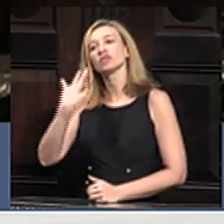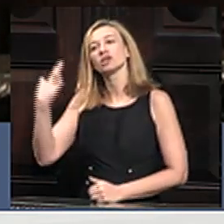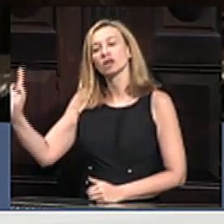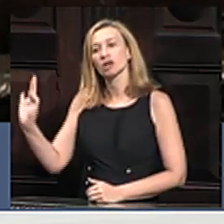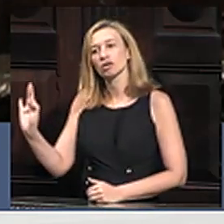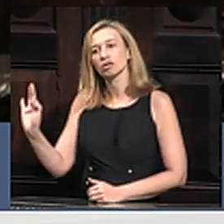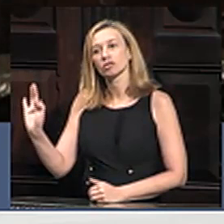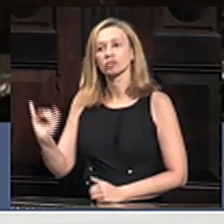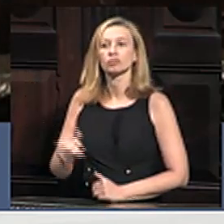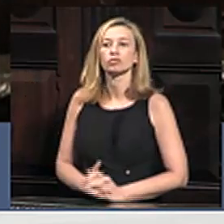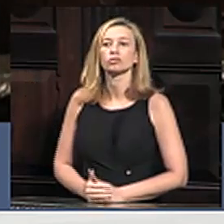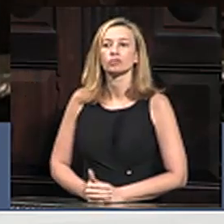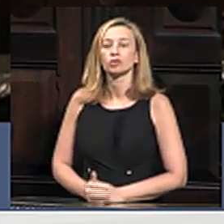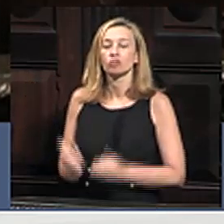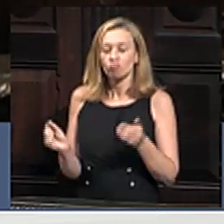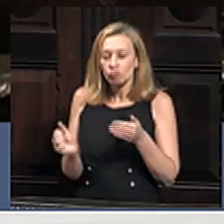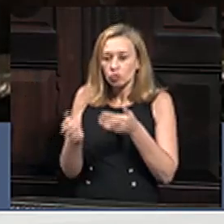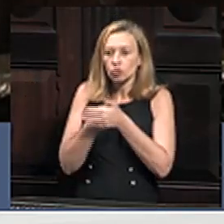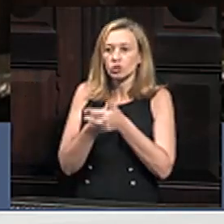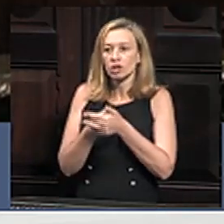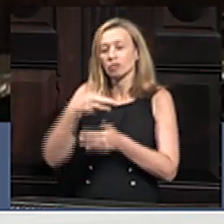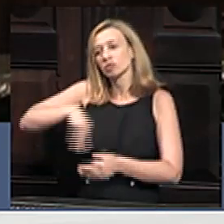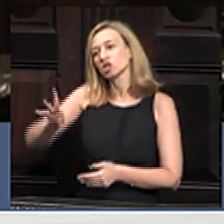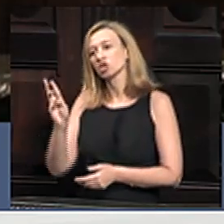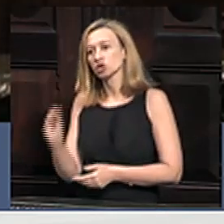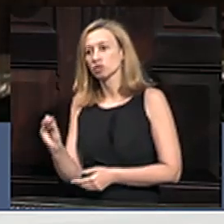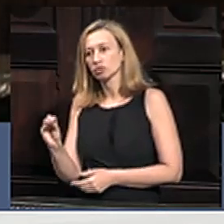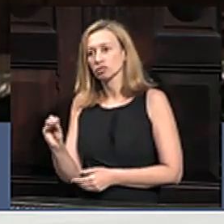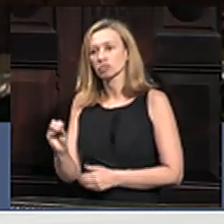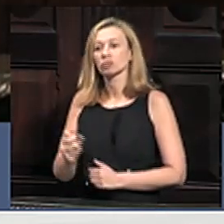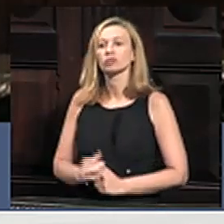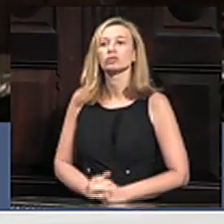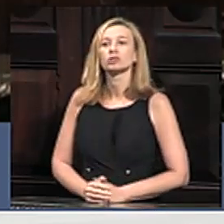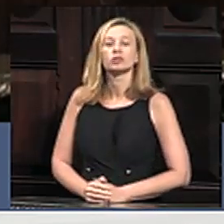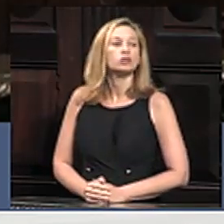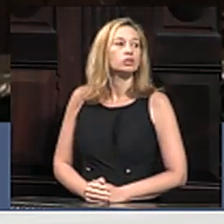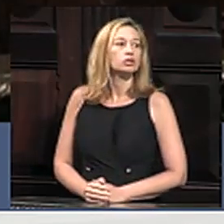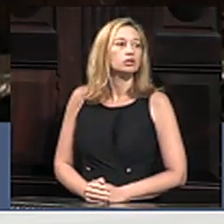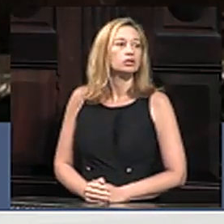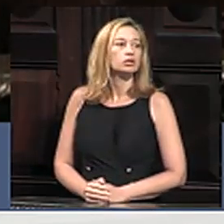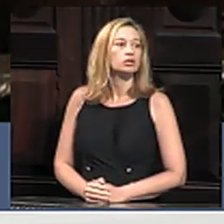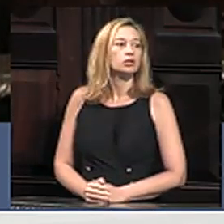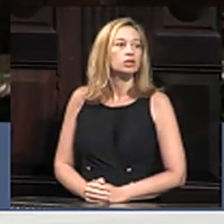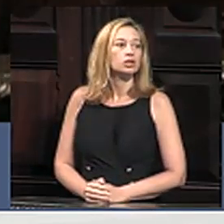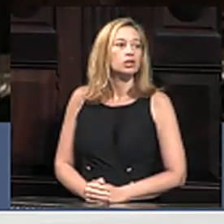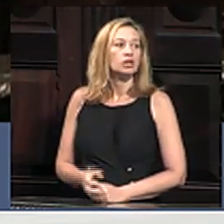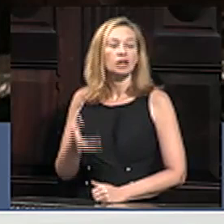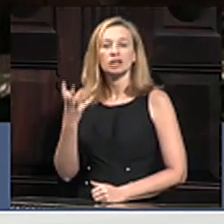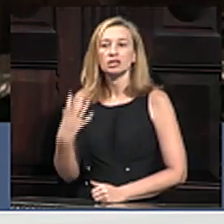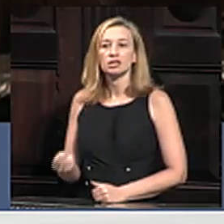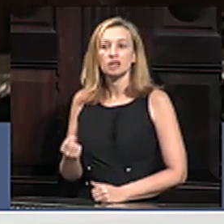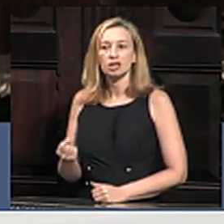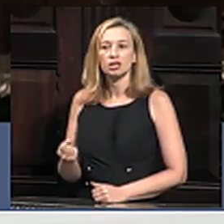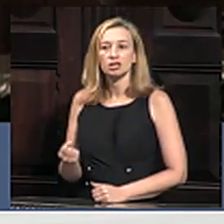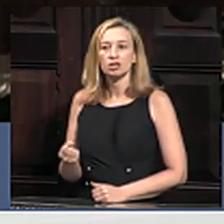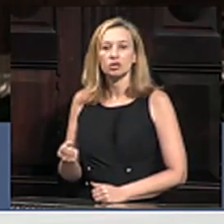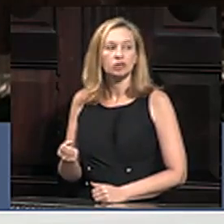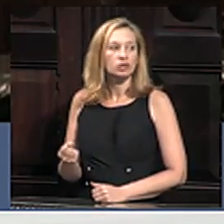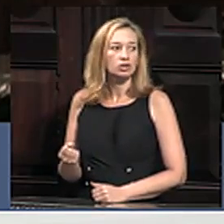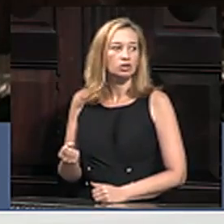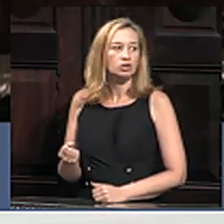de isoladamente ministros do Supremo, decisões